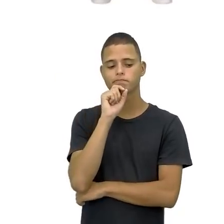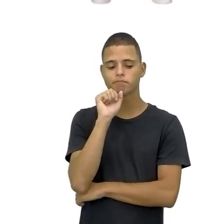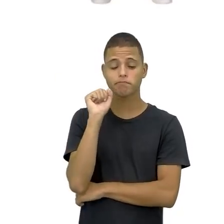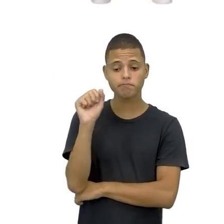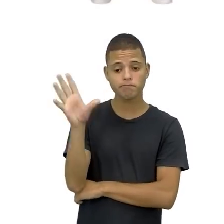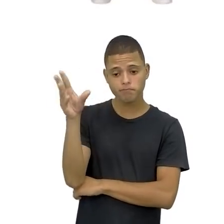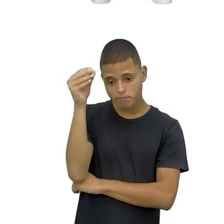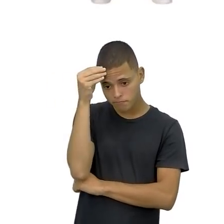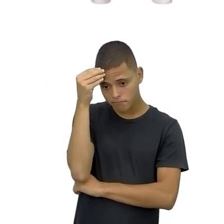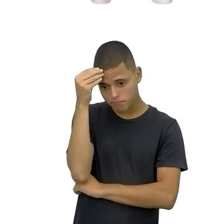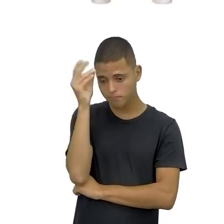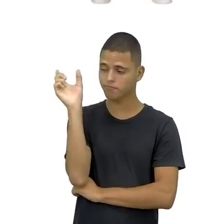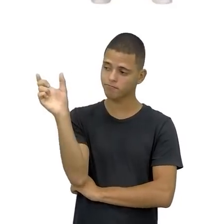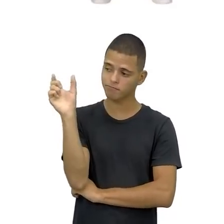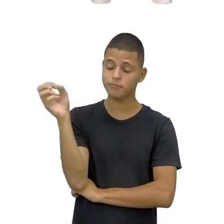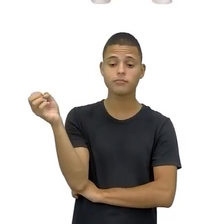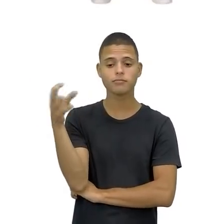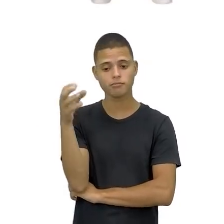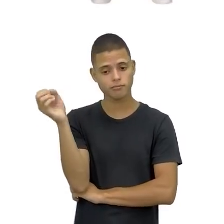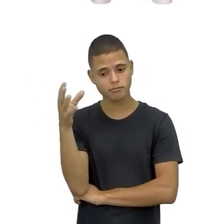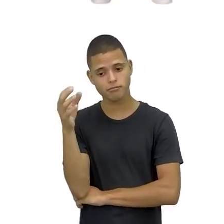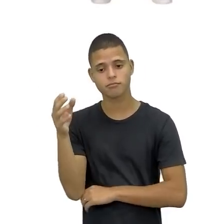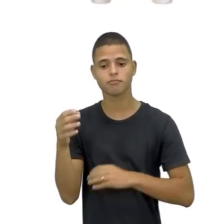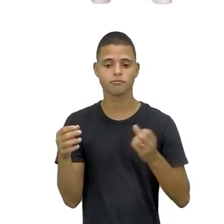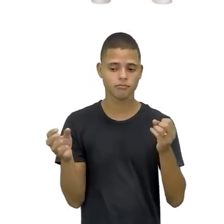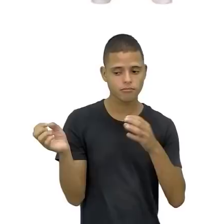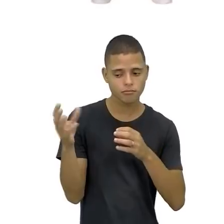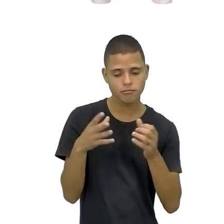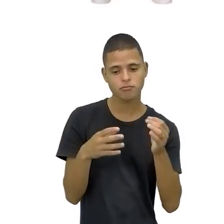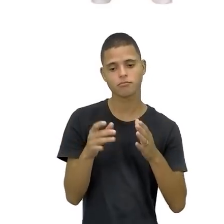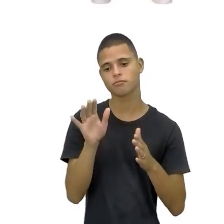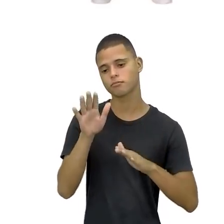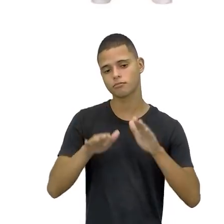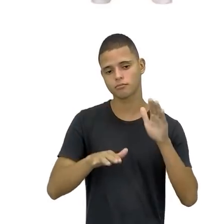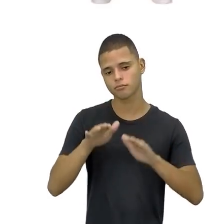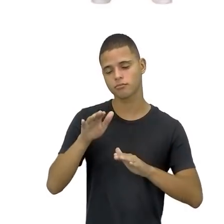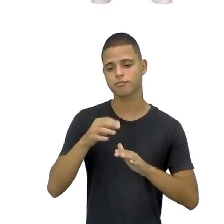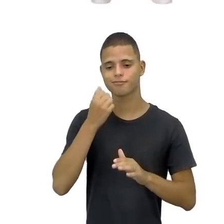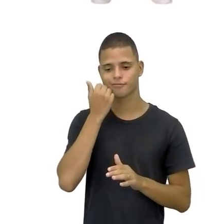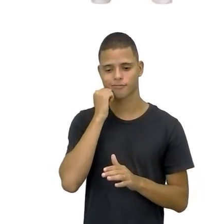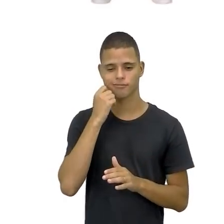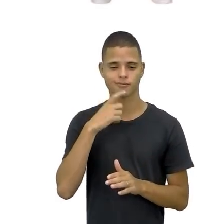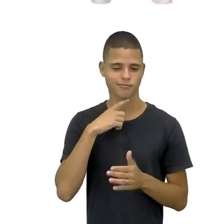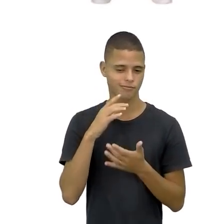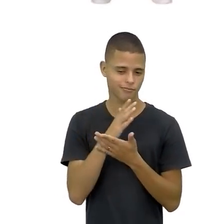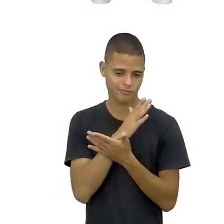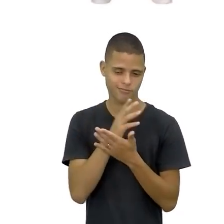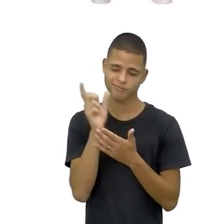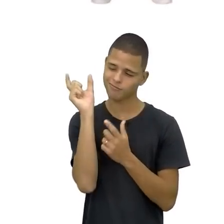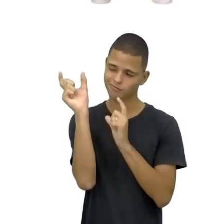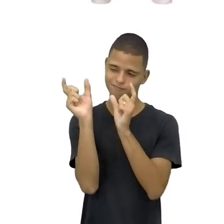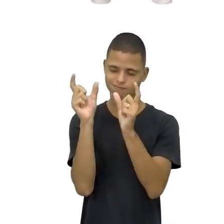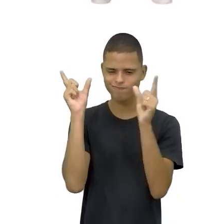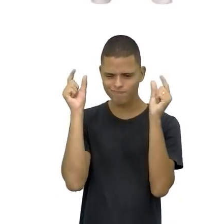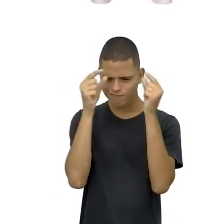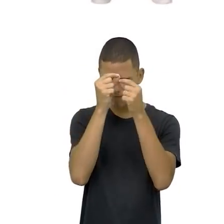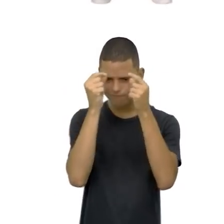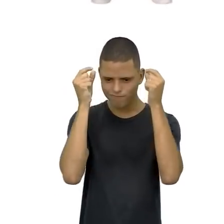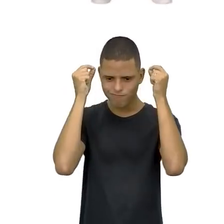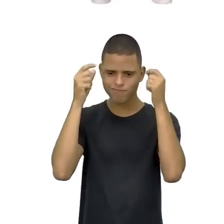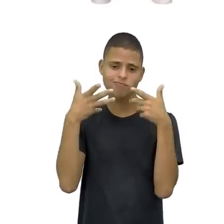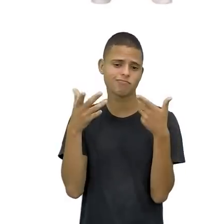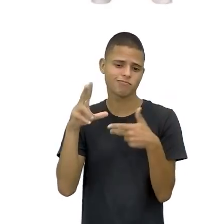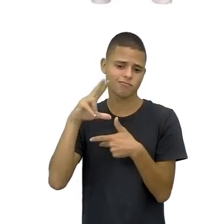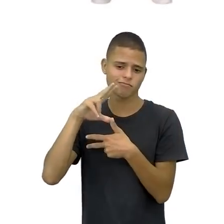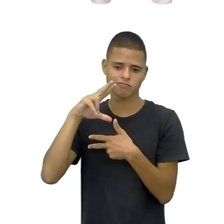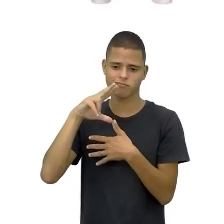essas atividades, que na área de ciências, né, há muitas terminologias gregas e latinas, então, às vezes, é preciso dessa pesquisa,